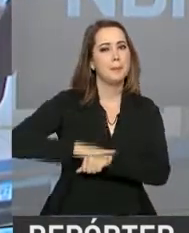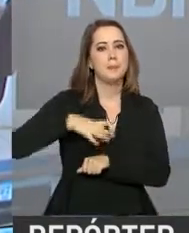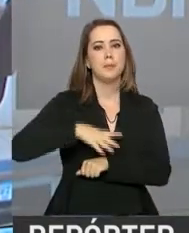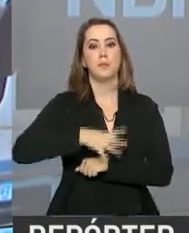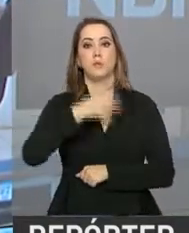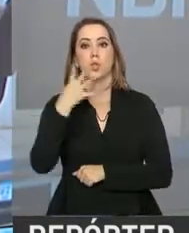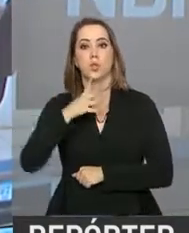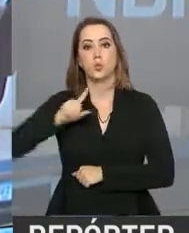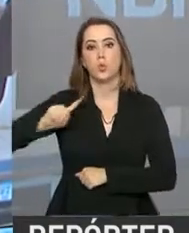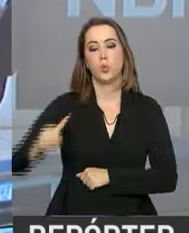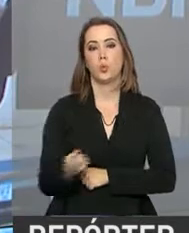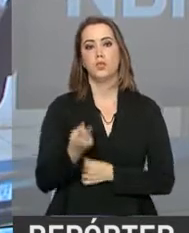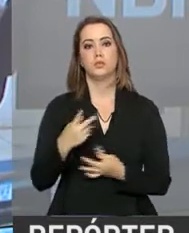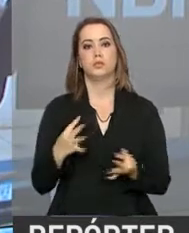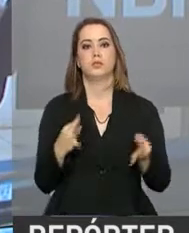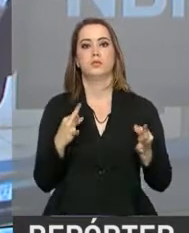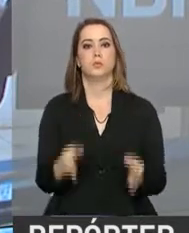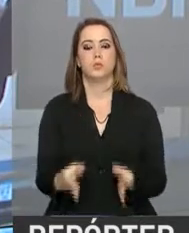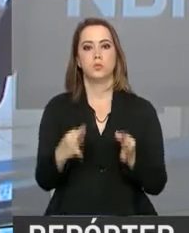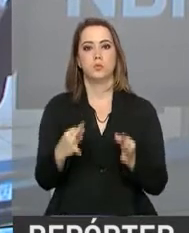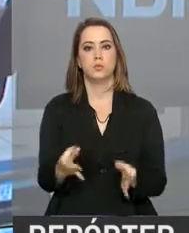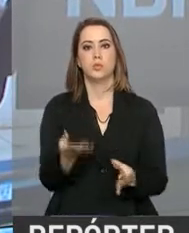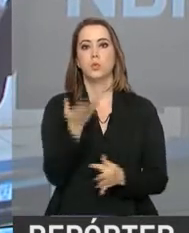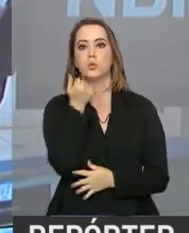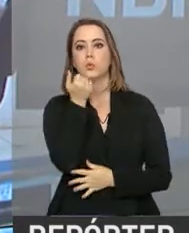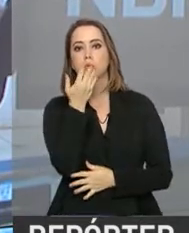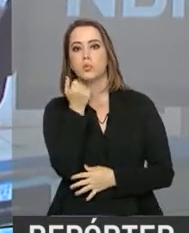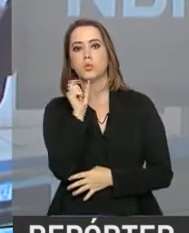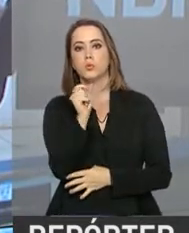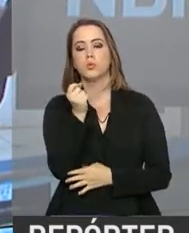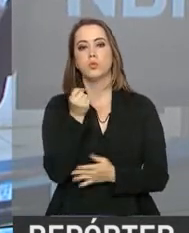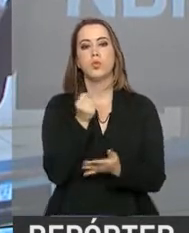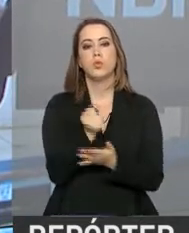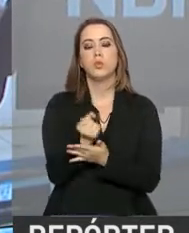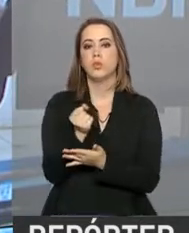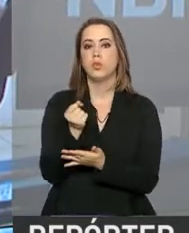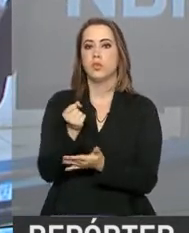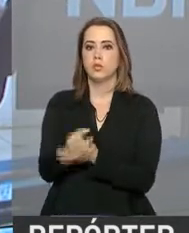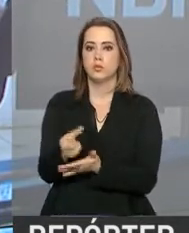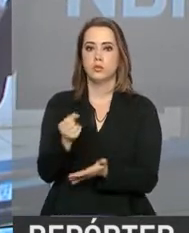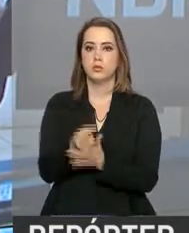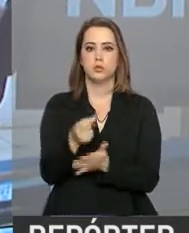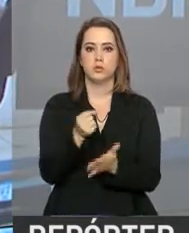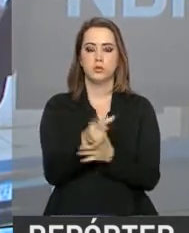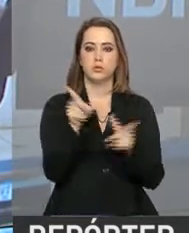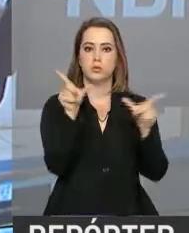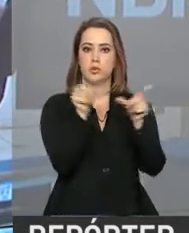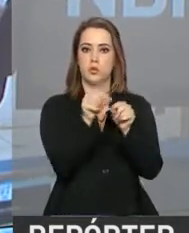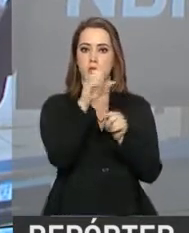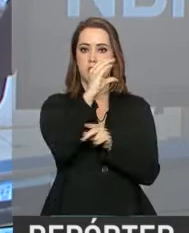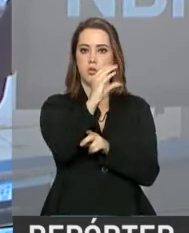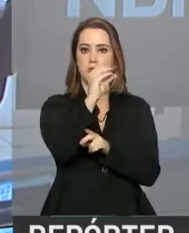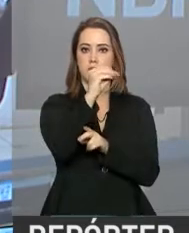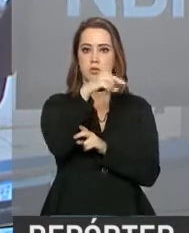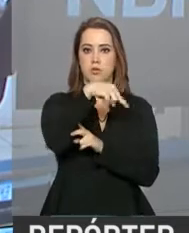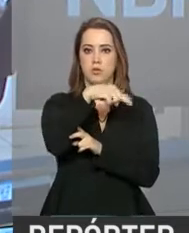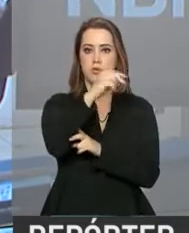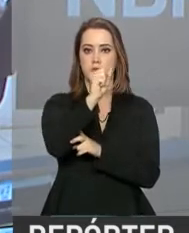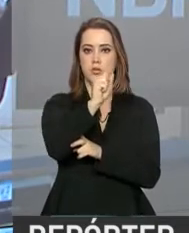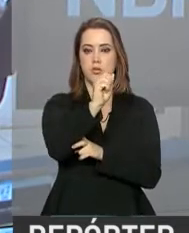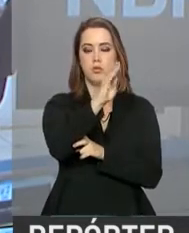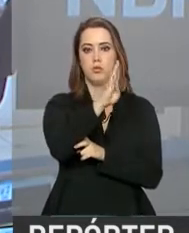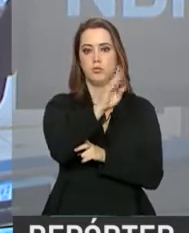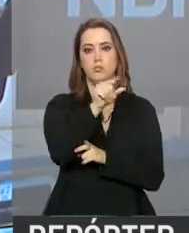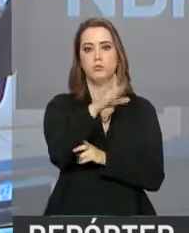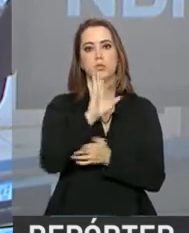4 mil toneladas de alimentos vão ser compradas pela companhia nacional de abastecimento conab para a mesa de quem mais